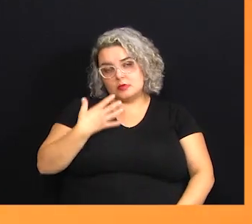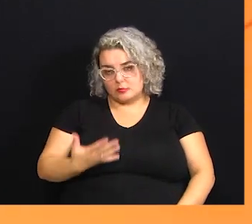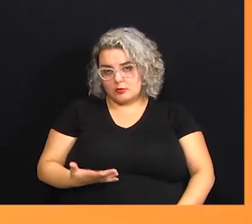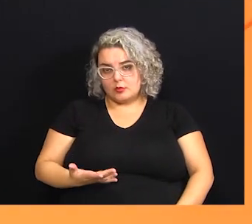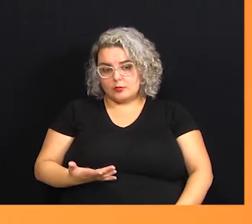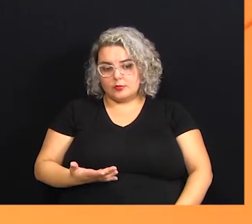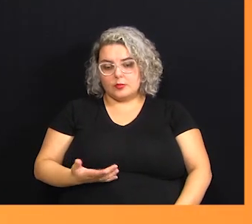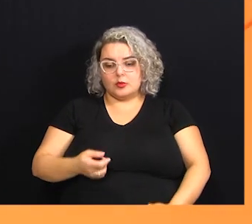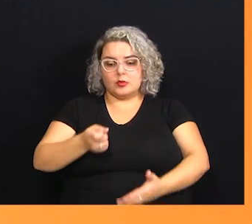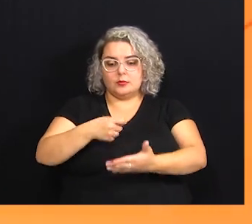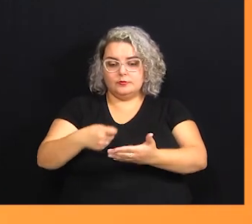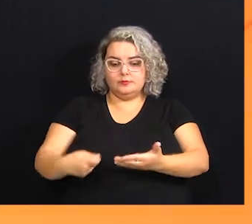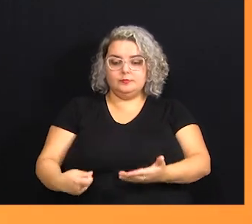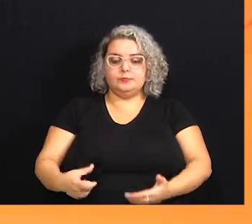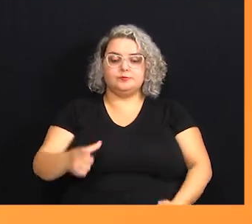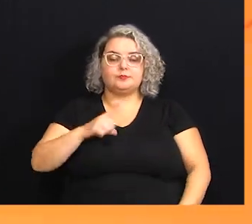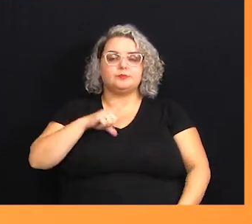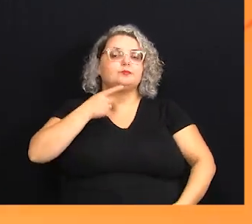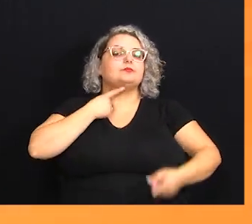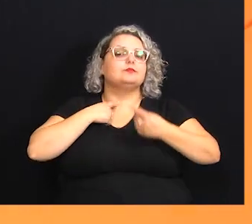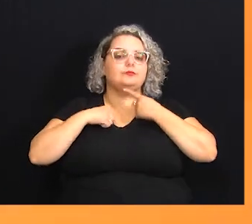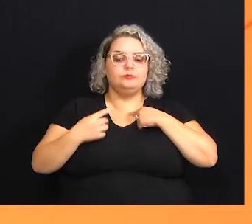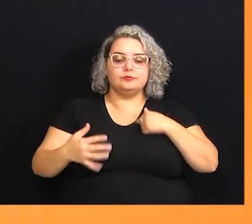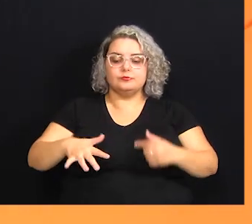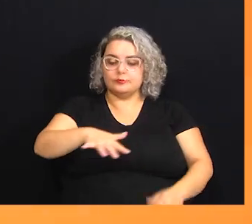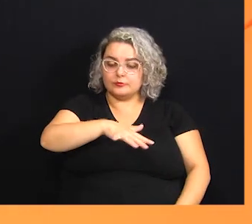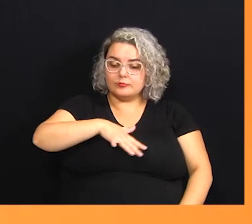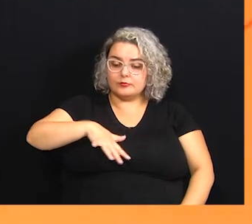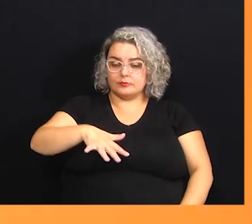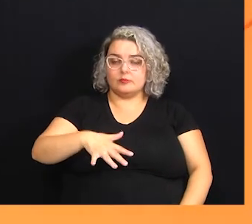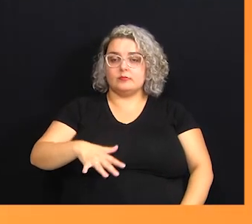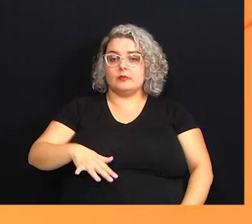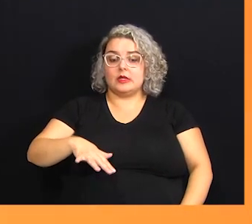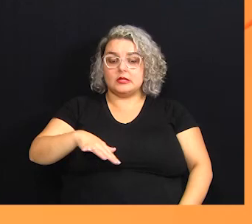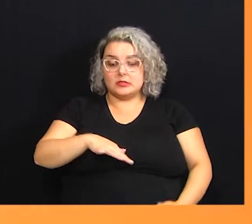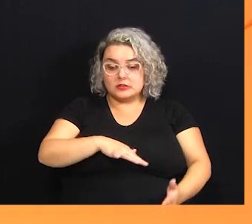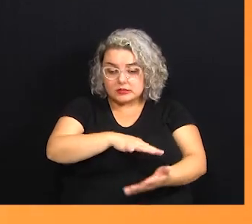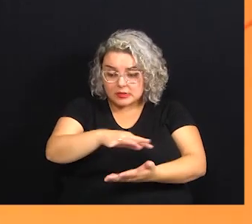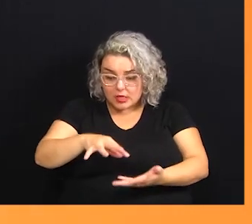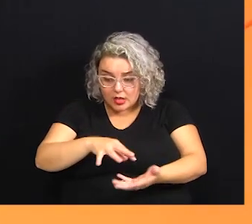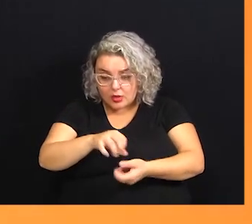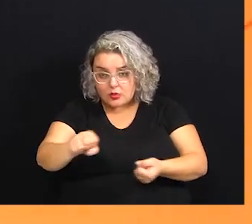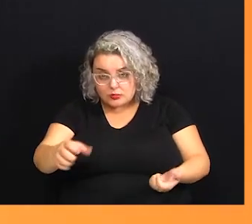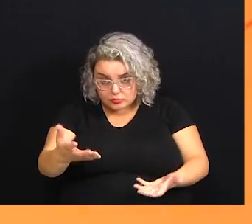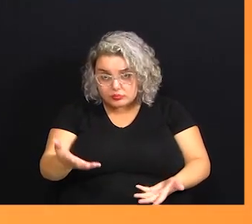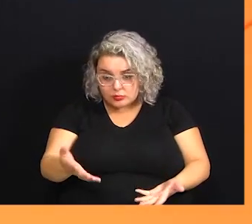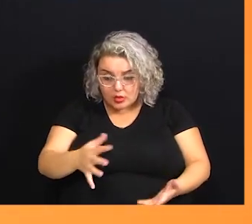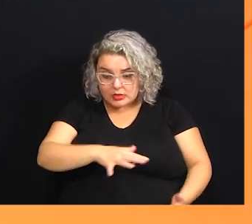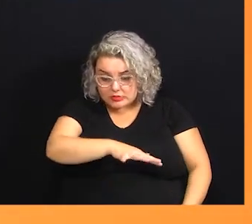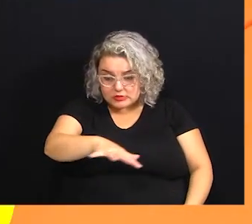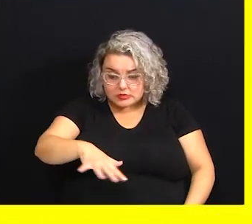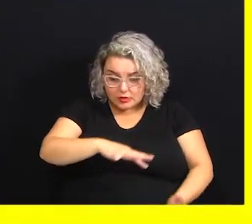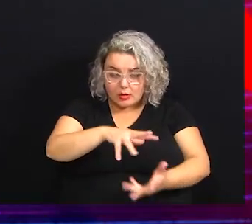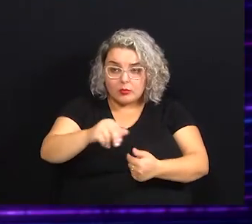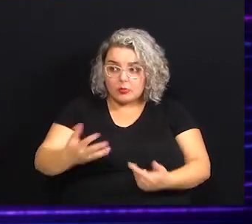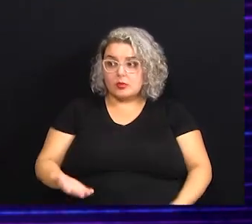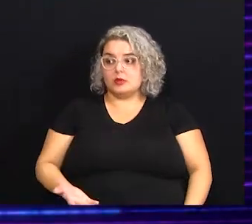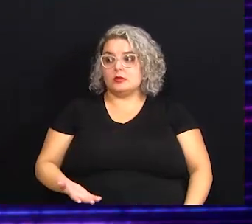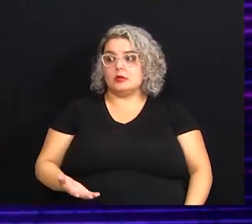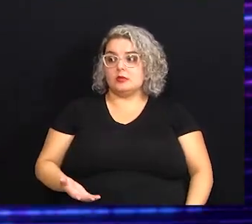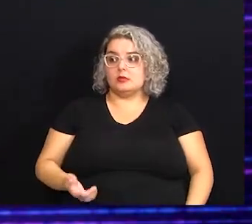escrevi o livro, eu tinha vontade de mergulhar mais nesse mundo, porque aqueles considerados loucos sempre me